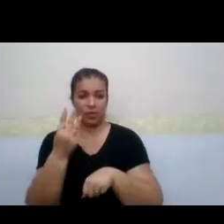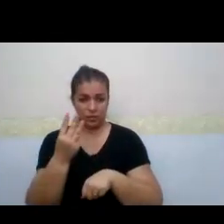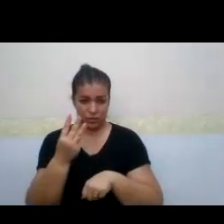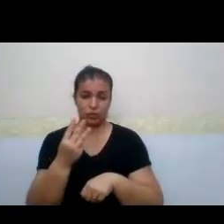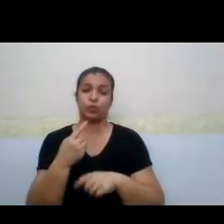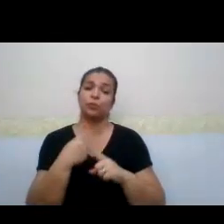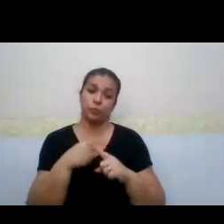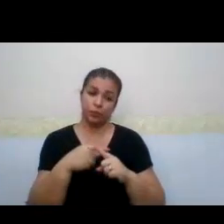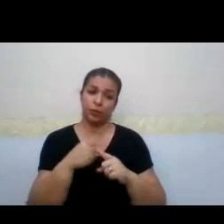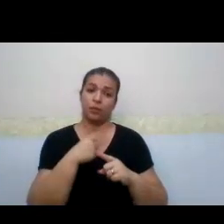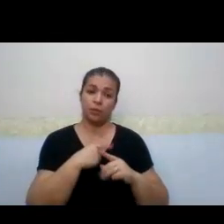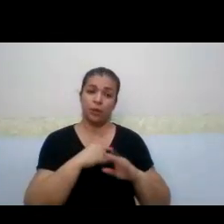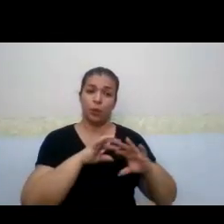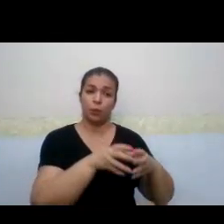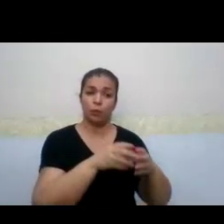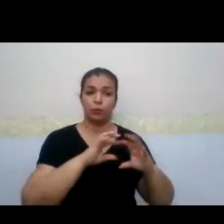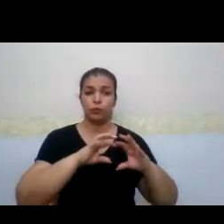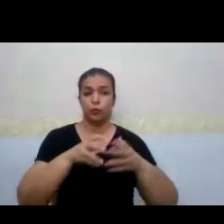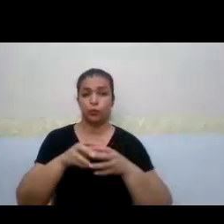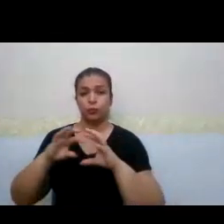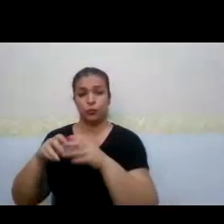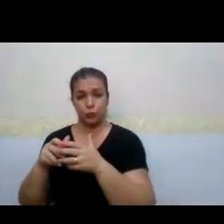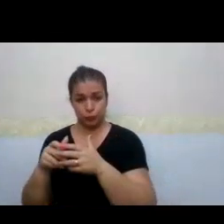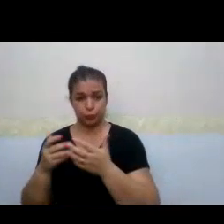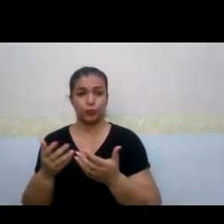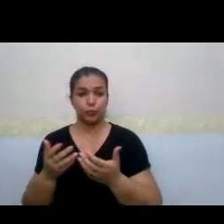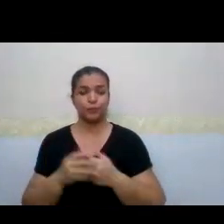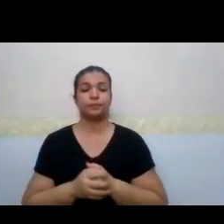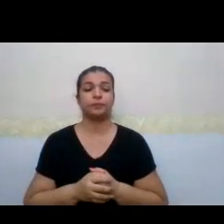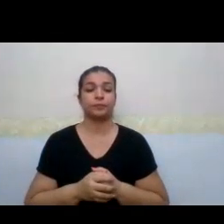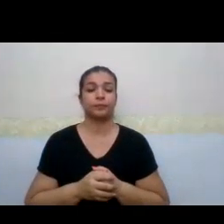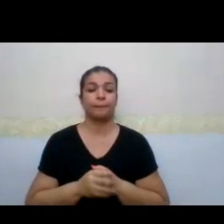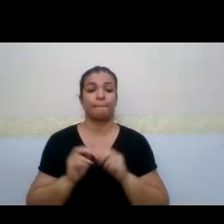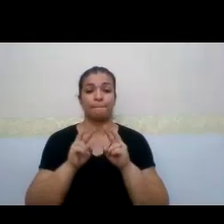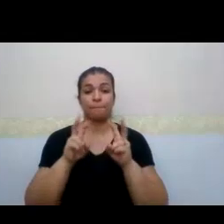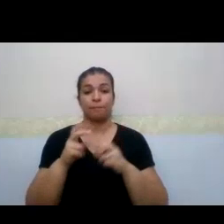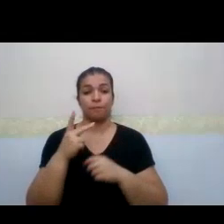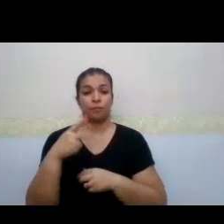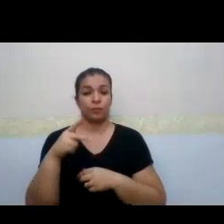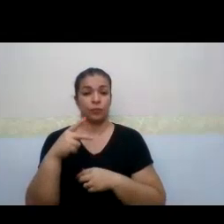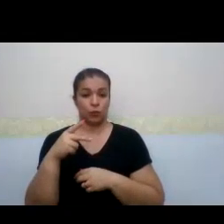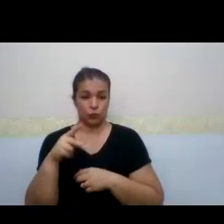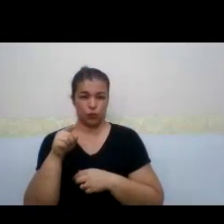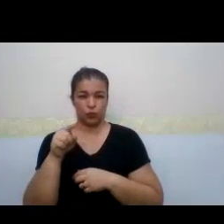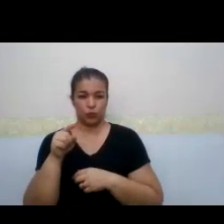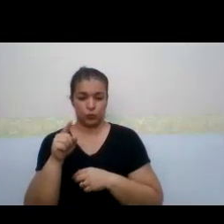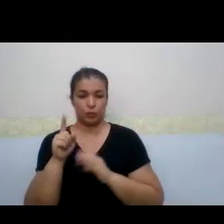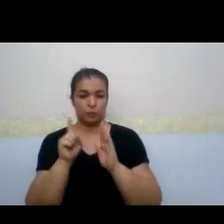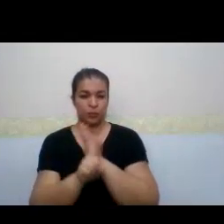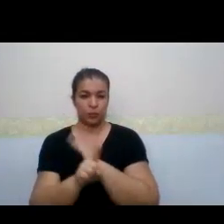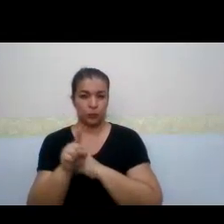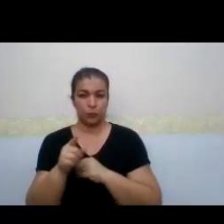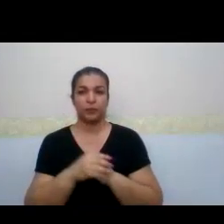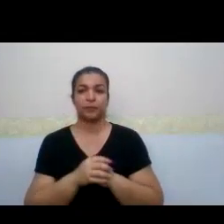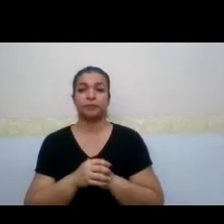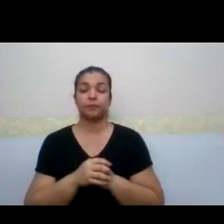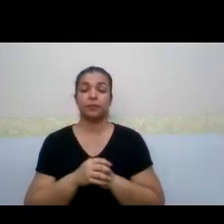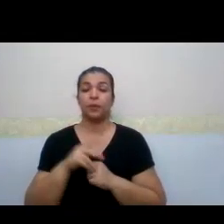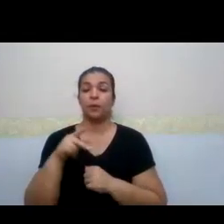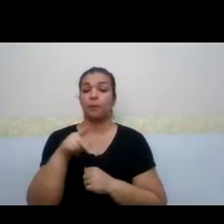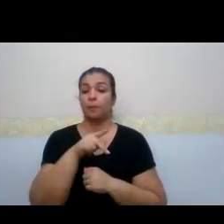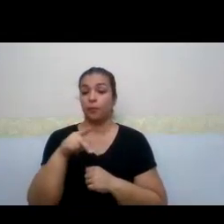os seus projetos. Voltando à sua pergunta, Emanuele, o professor titular